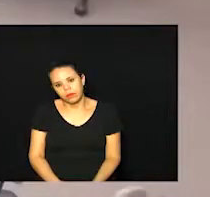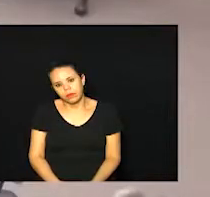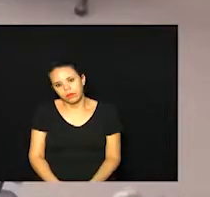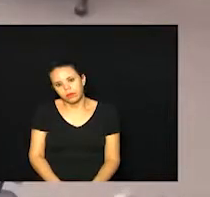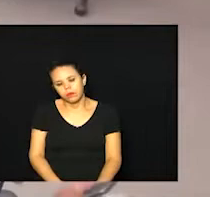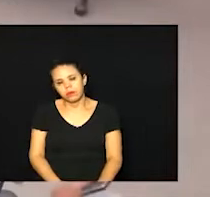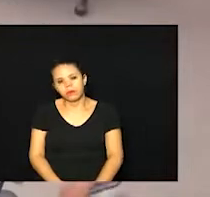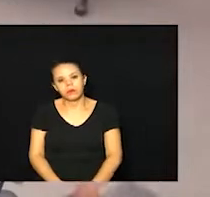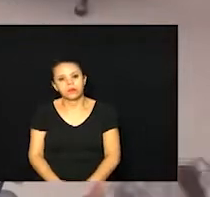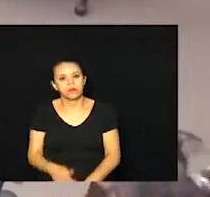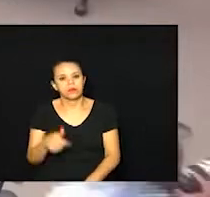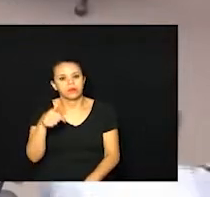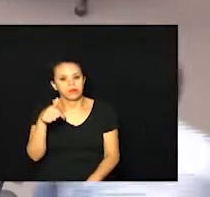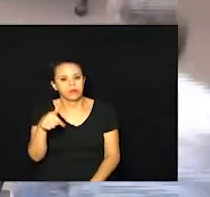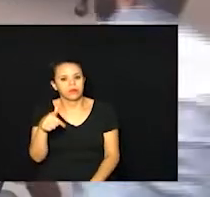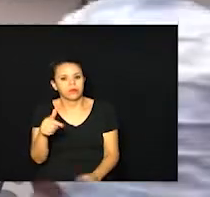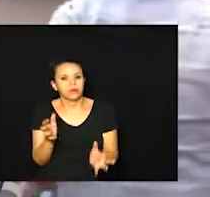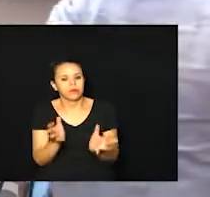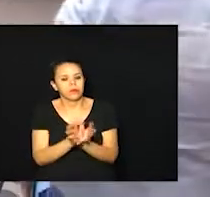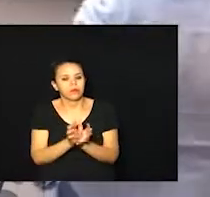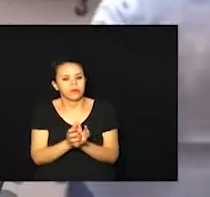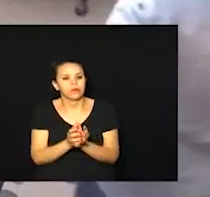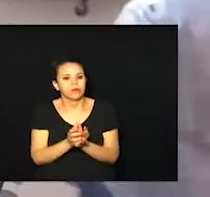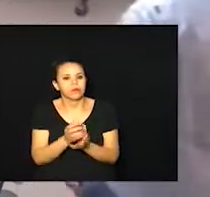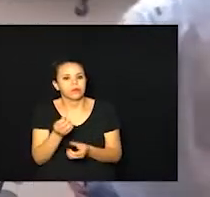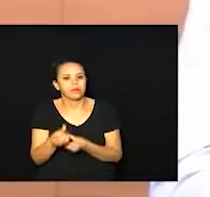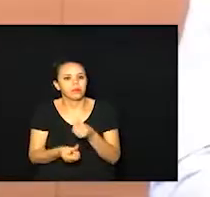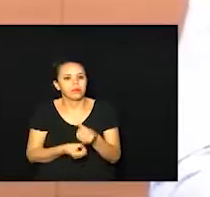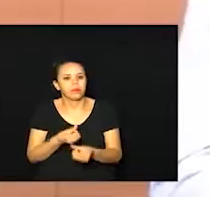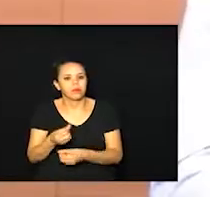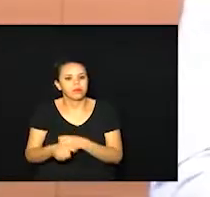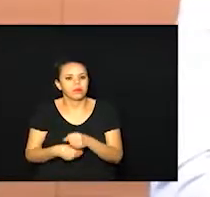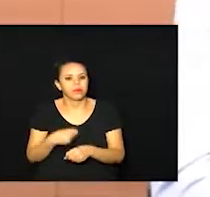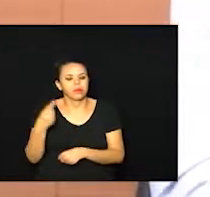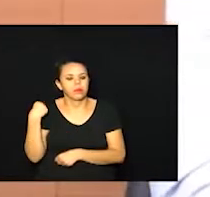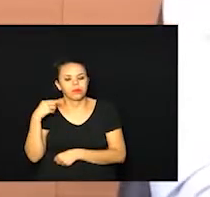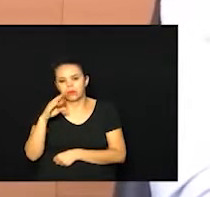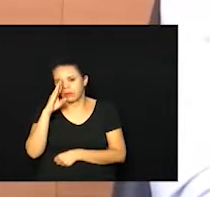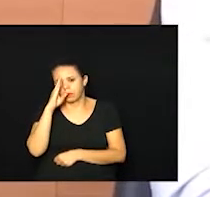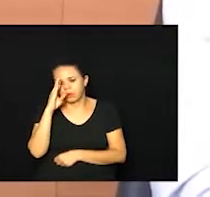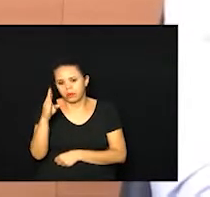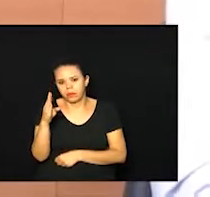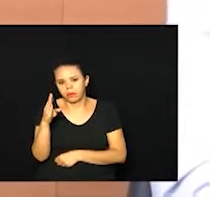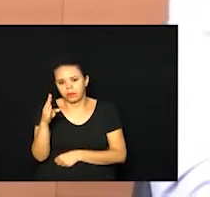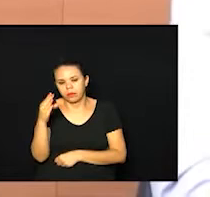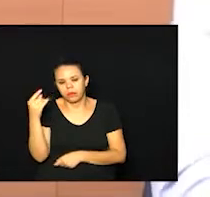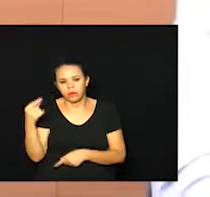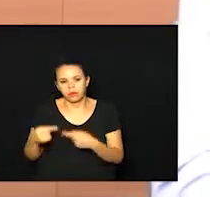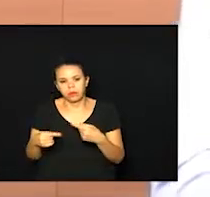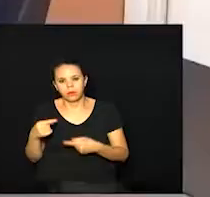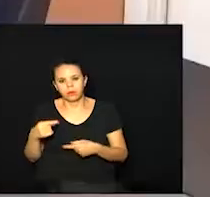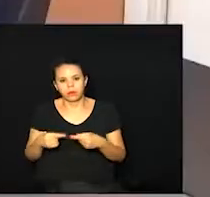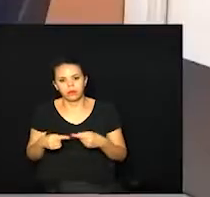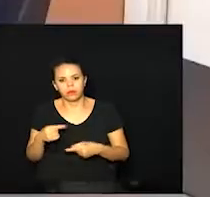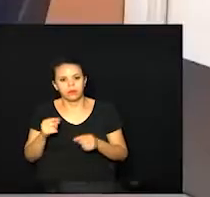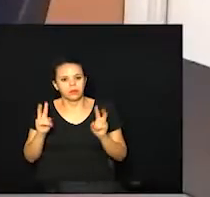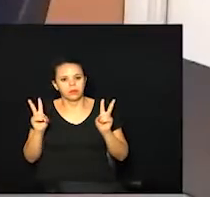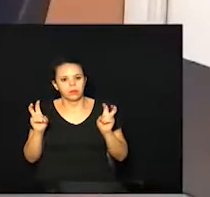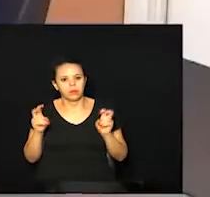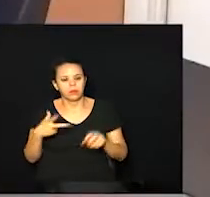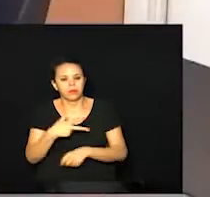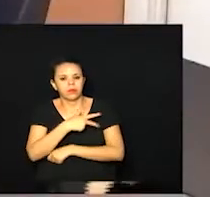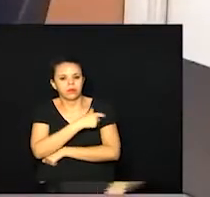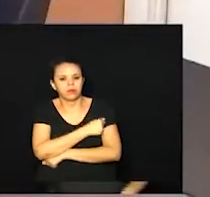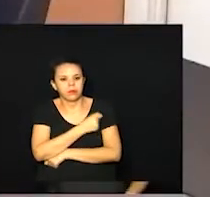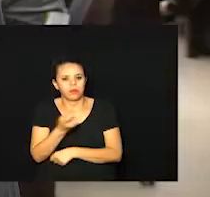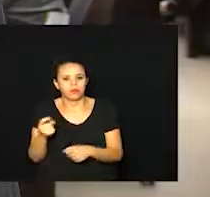Houve 7 reuniões da comissão no último semestre do ano passado. Os principais pontos discutidos foram a questão da vacinação